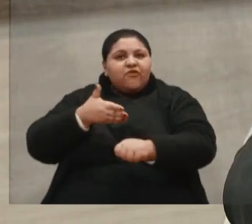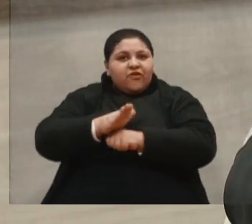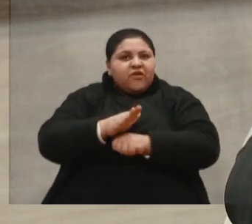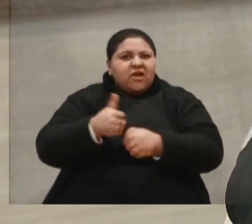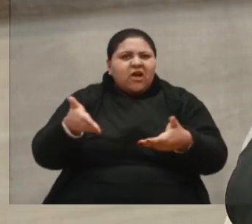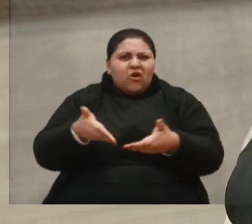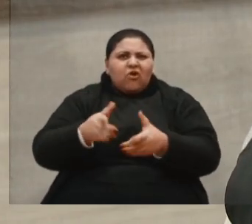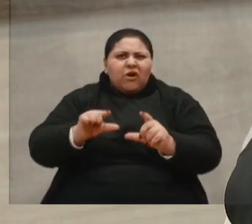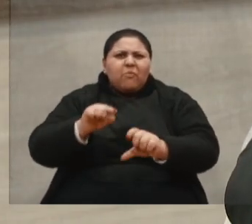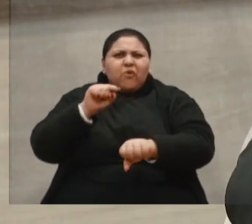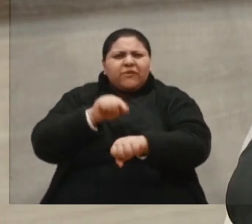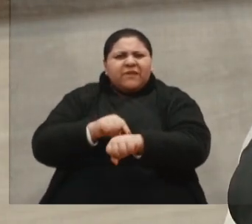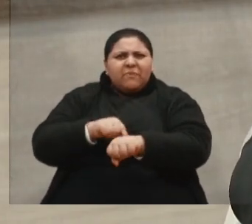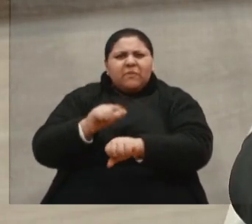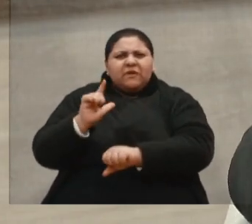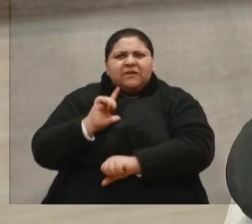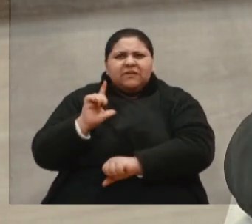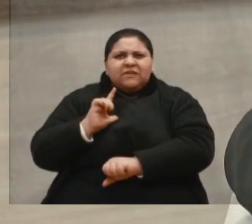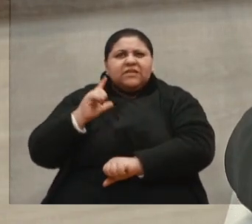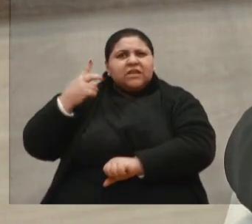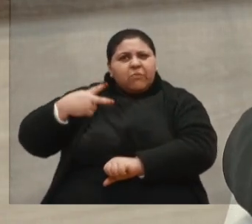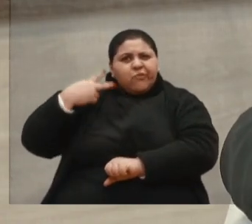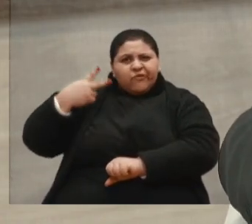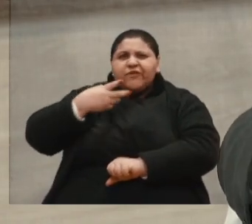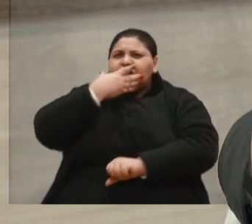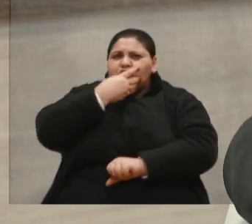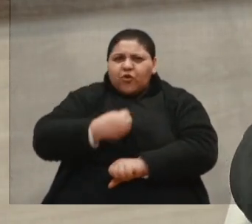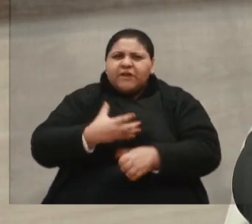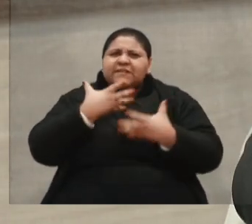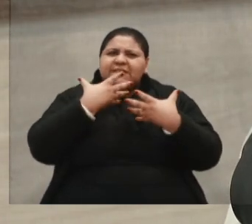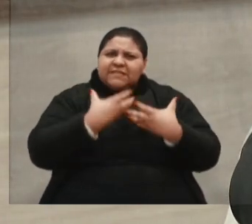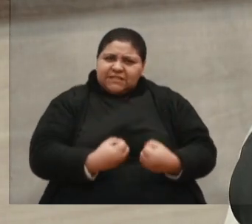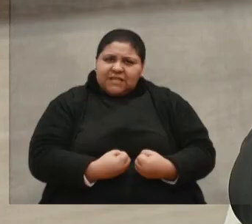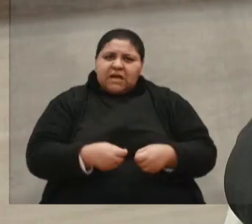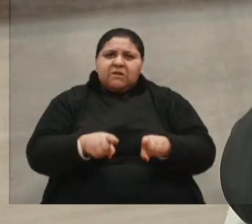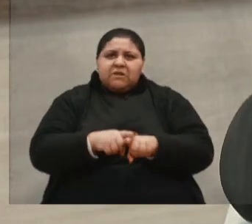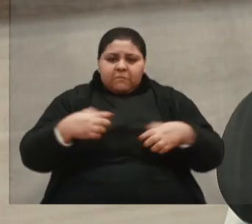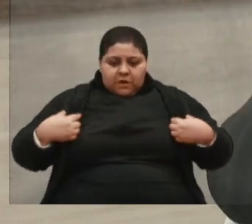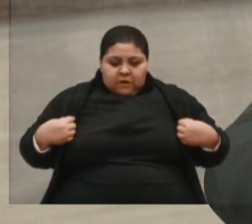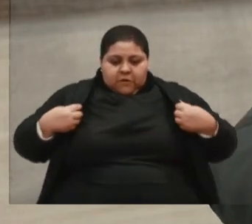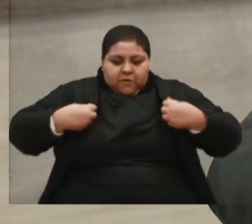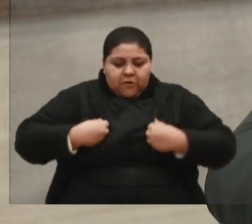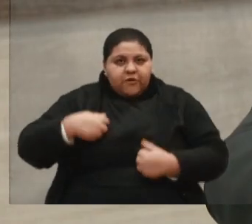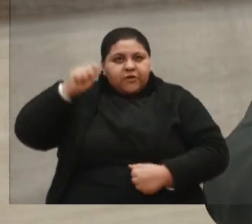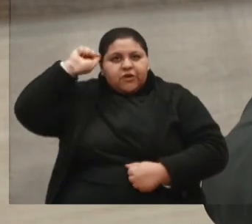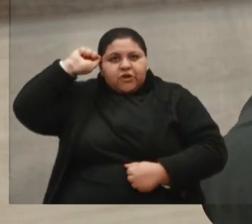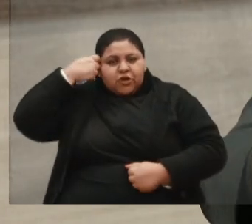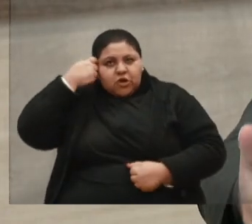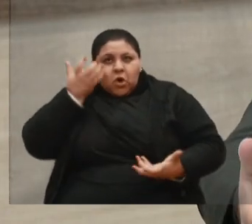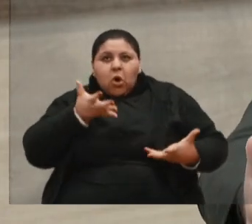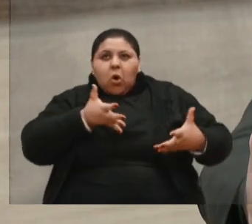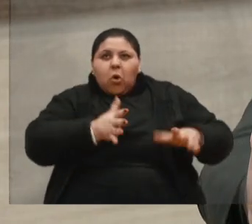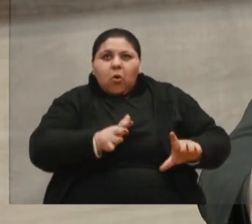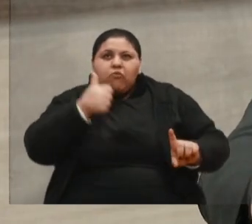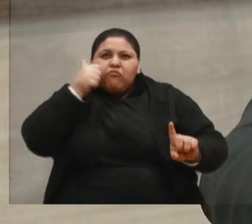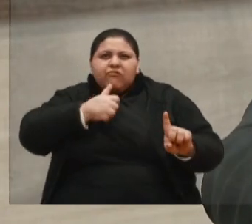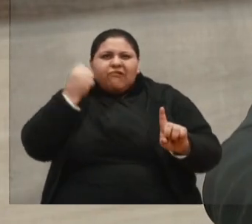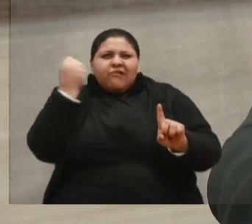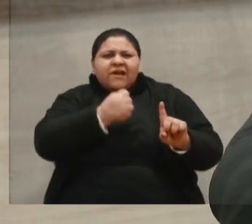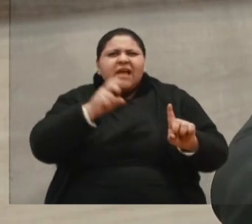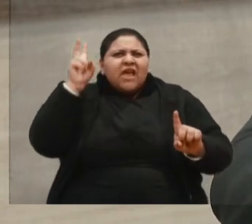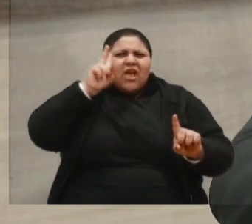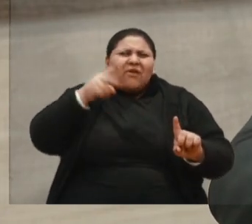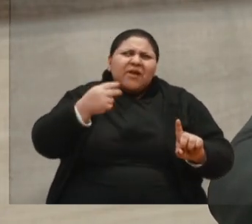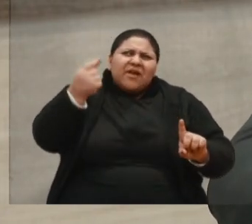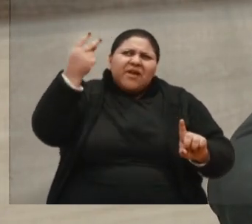parte. E ela, recentemente, aí teve... até os vereadores aderiram, se vestiram de preto, contra o feminicídio. A